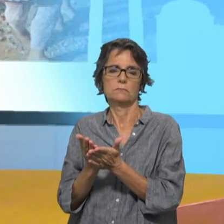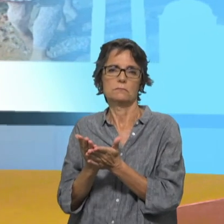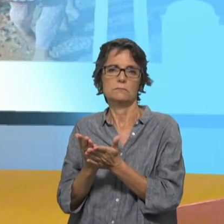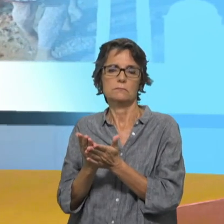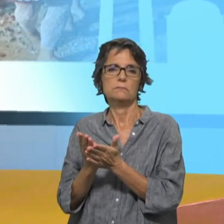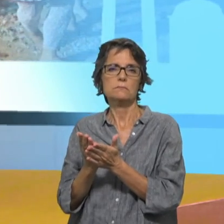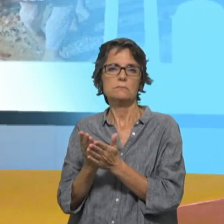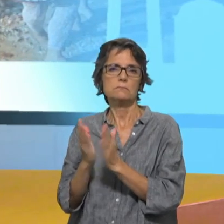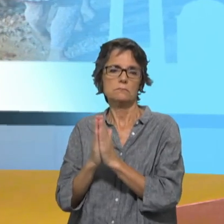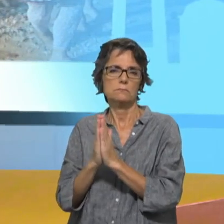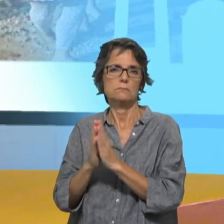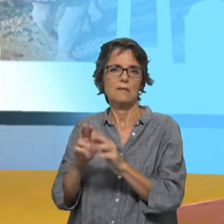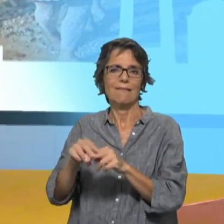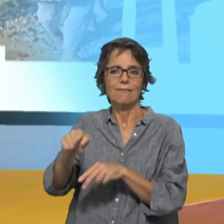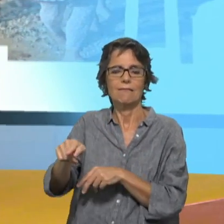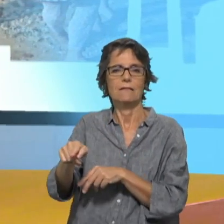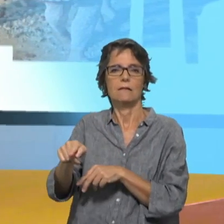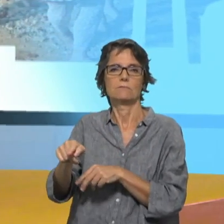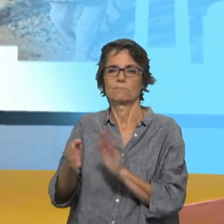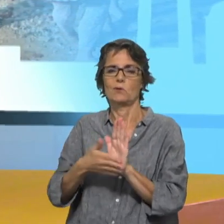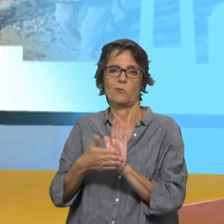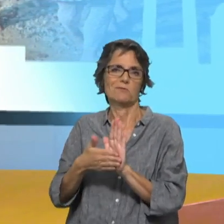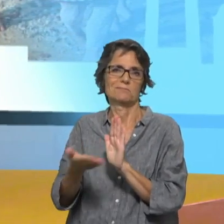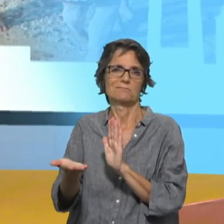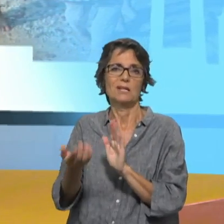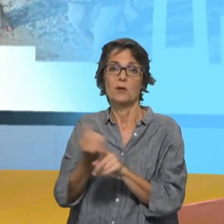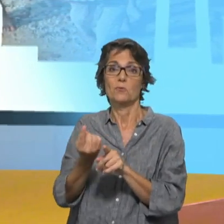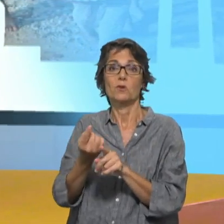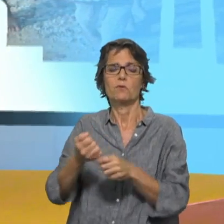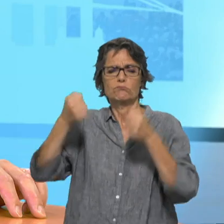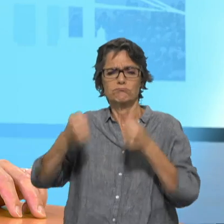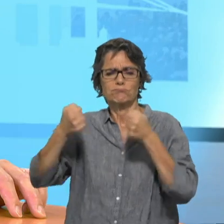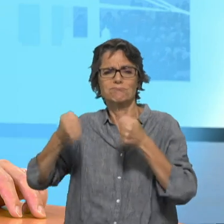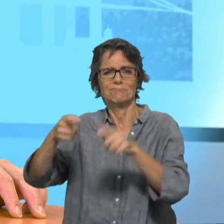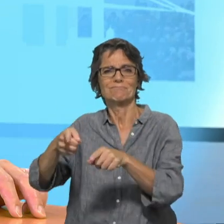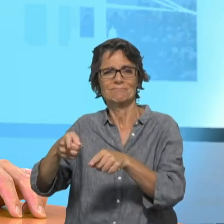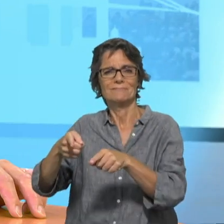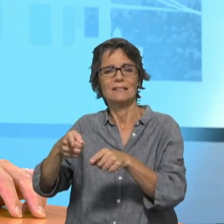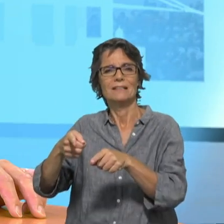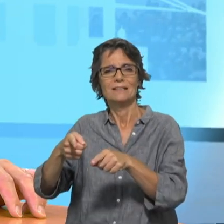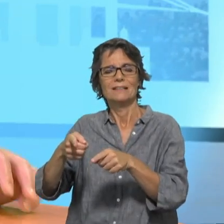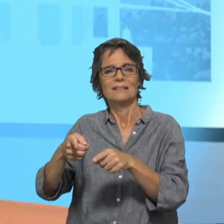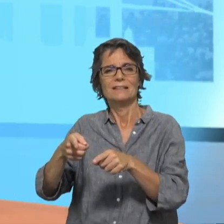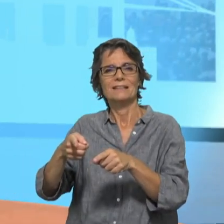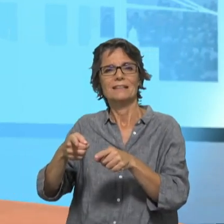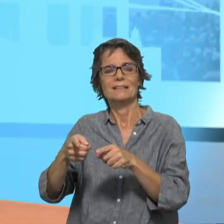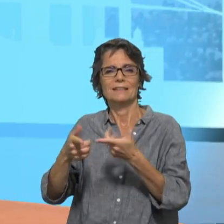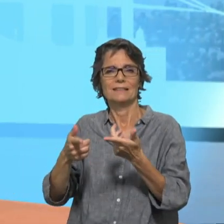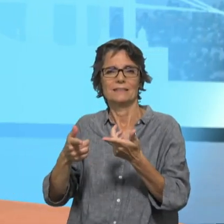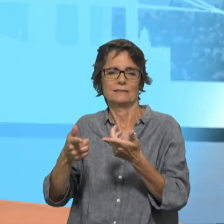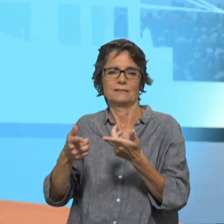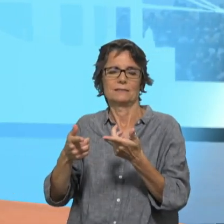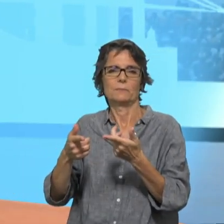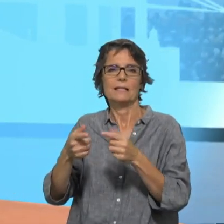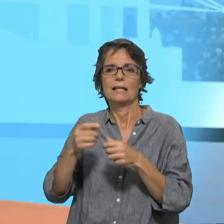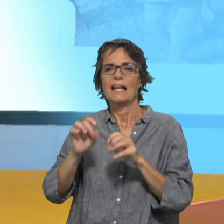religião nas escolas foi a prova disso mesmo. Não é? Houve uma manifestação organizada contra o fim do ensino